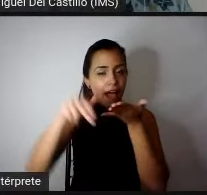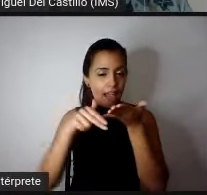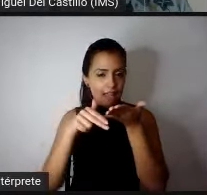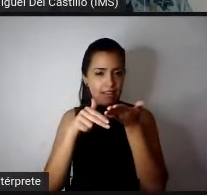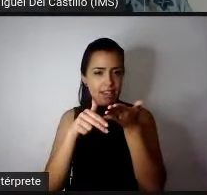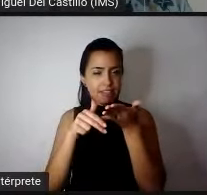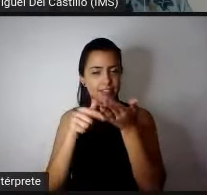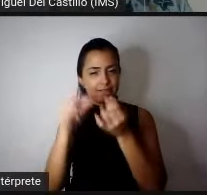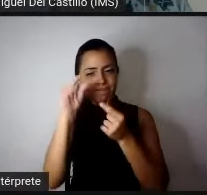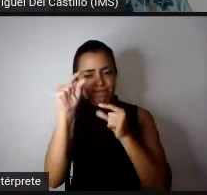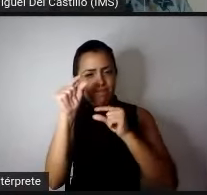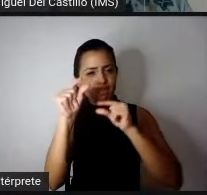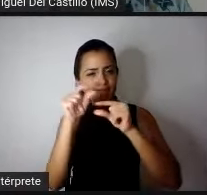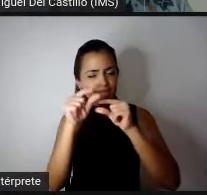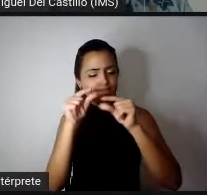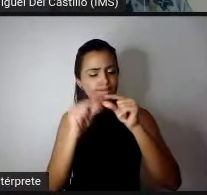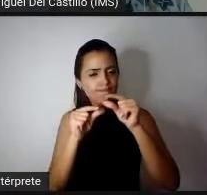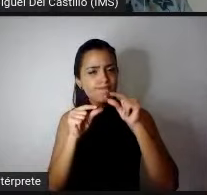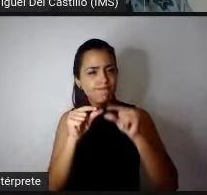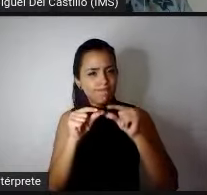lá.